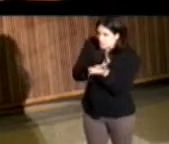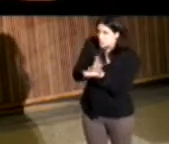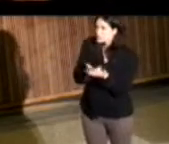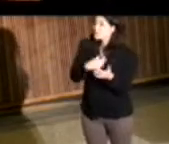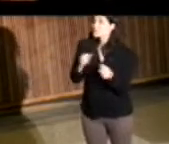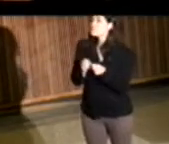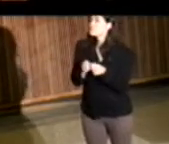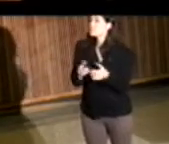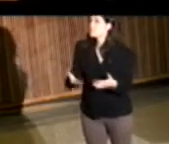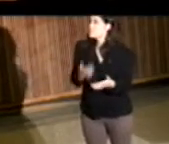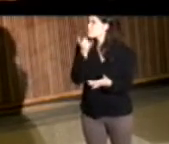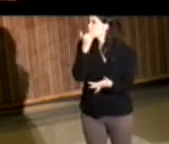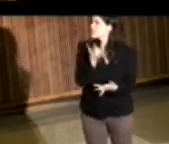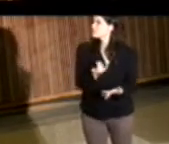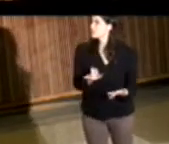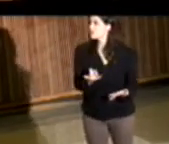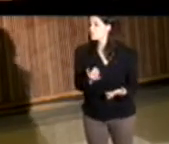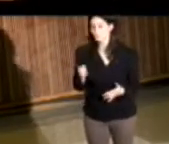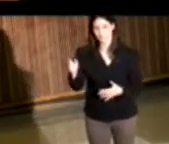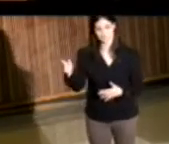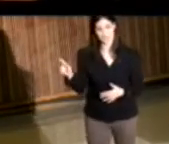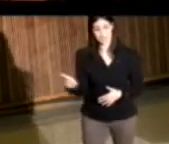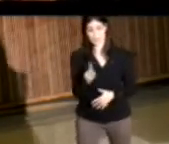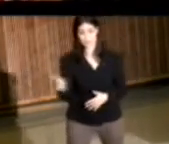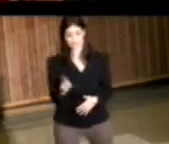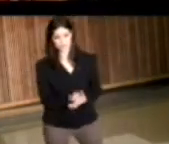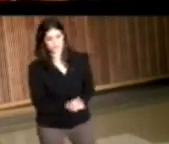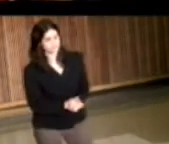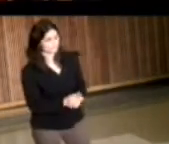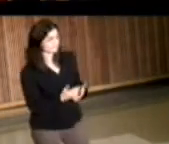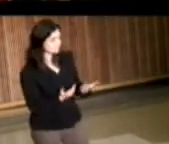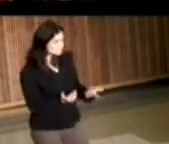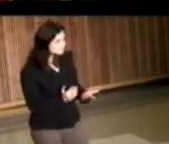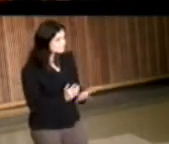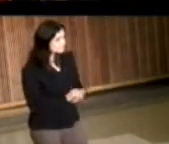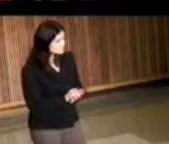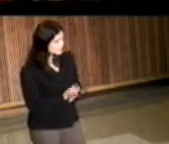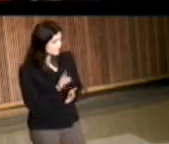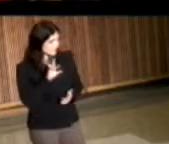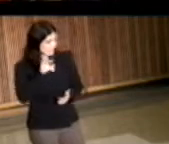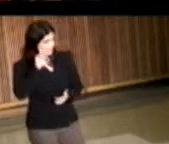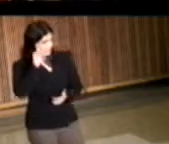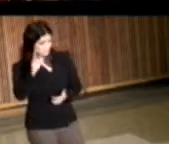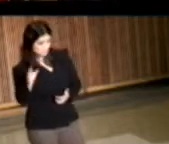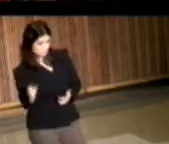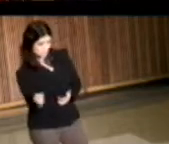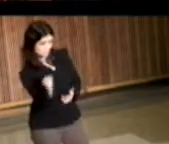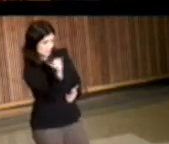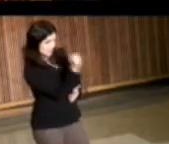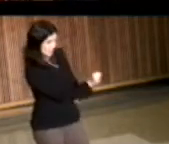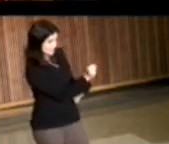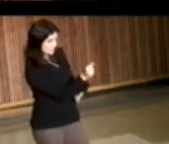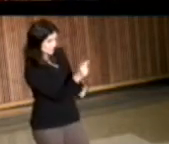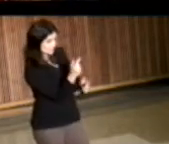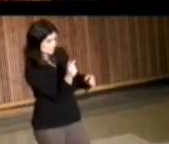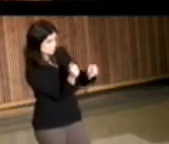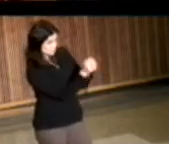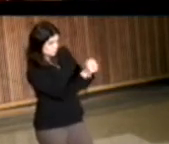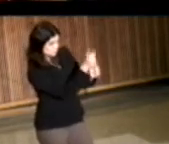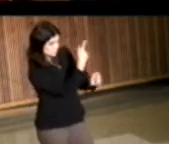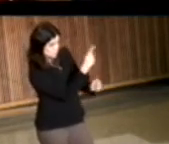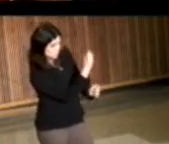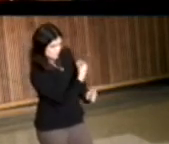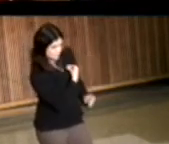faço? E aquele jeito manso do Dr. Chet disse assim, Deus colocou essa pessoa na sua vida para você aprender a amar. Eu